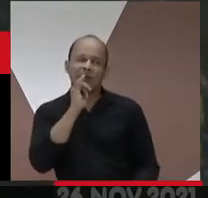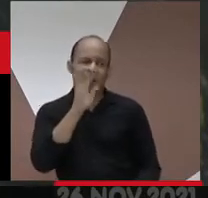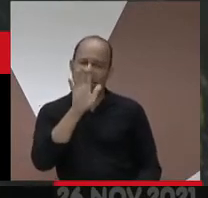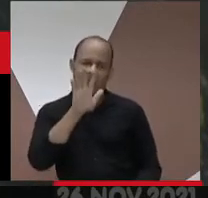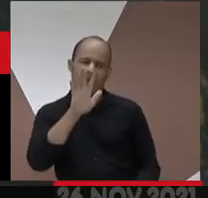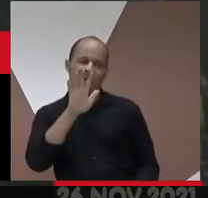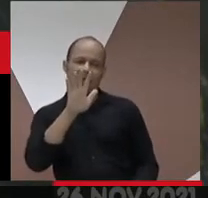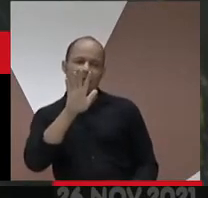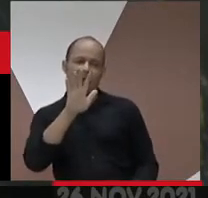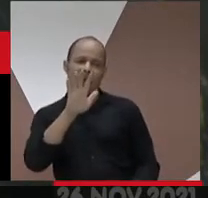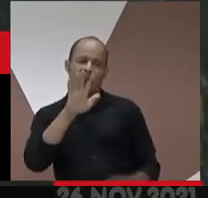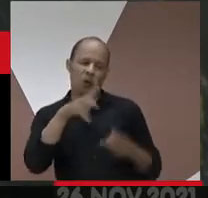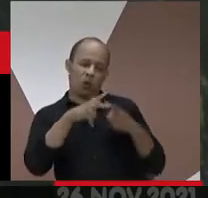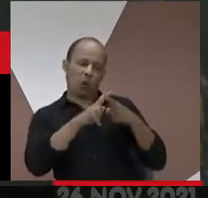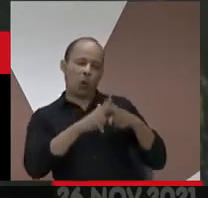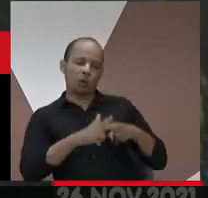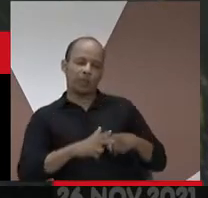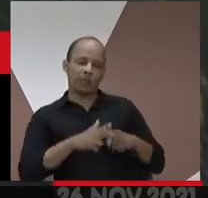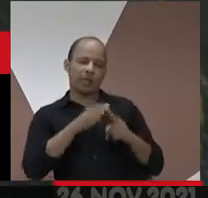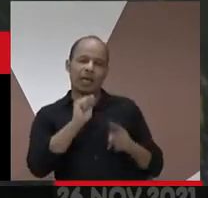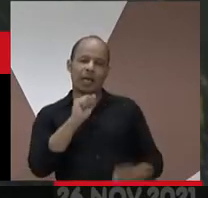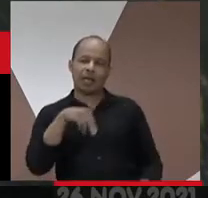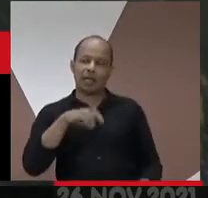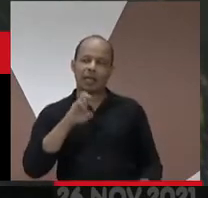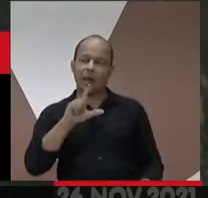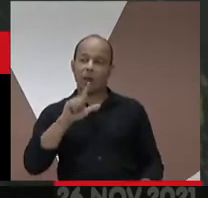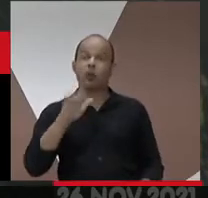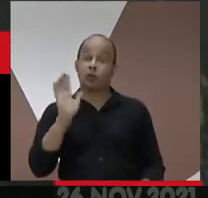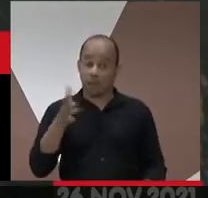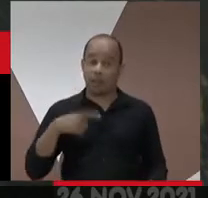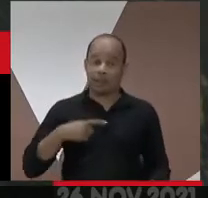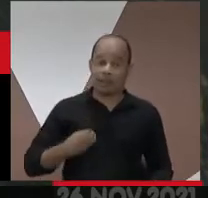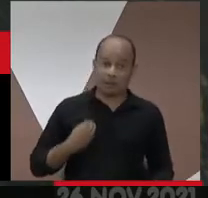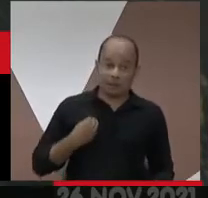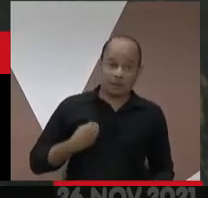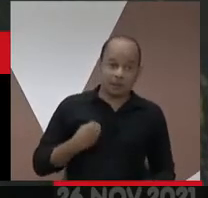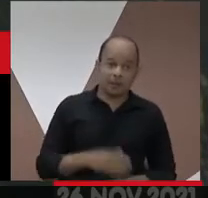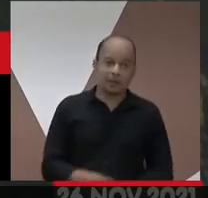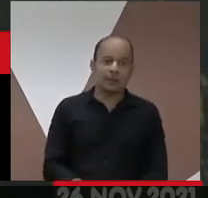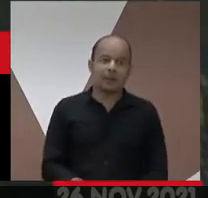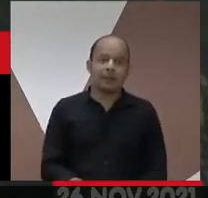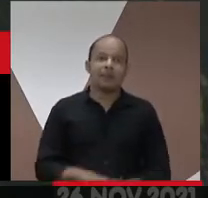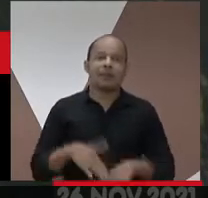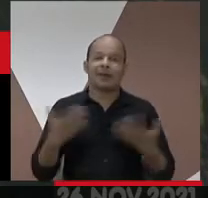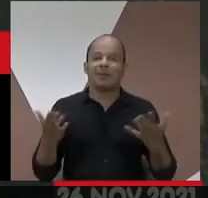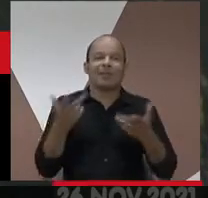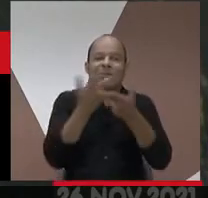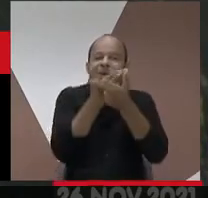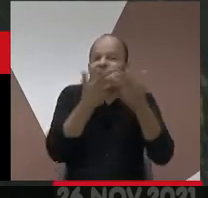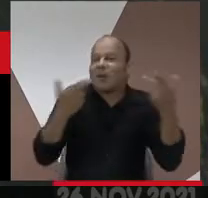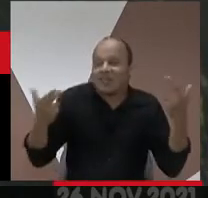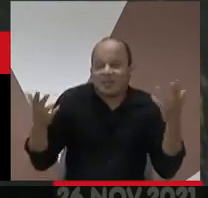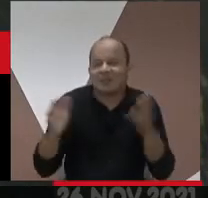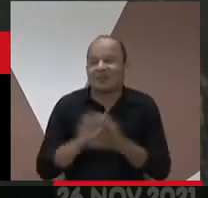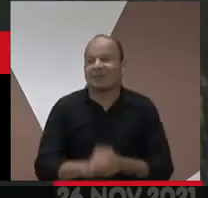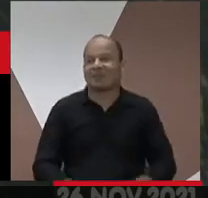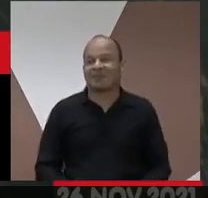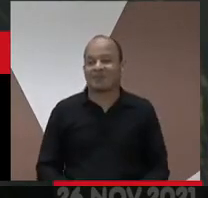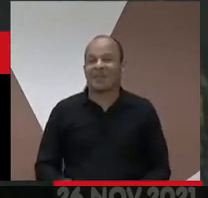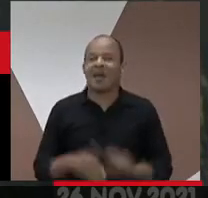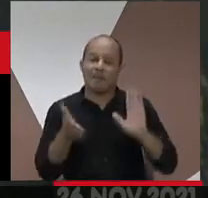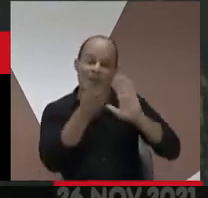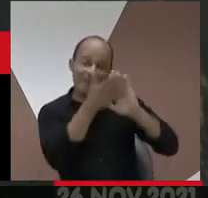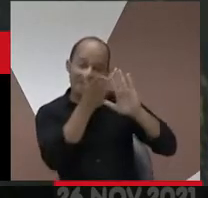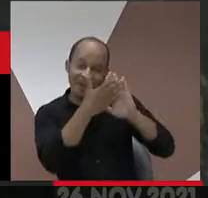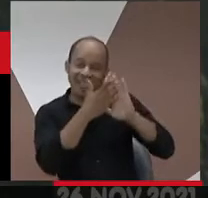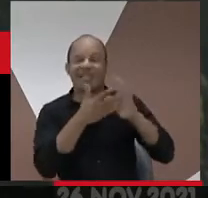vamos consertar o anel. Outra proposta. Então, assim, tem muita coisa de proposta para a gente discutir na